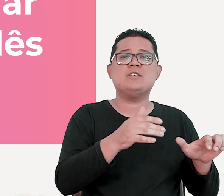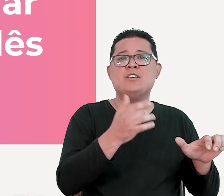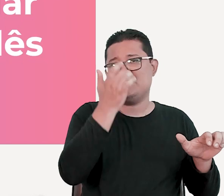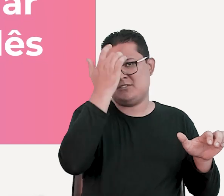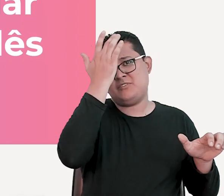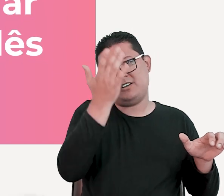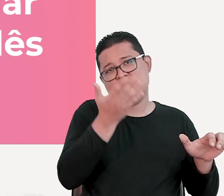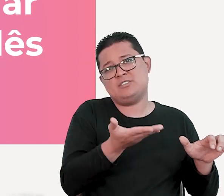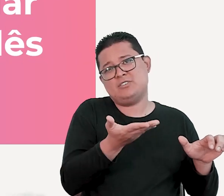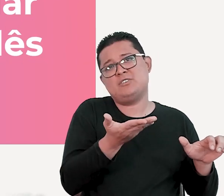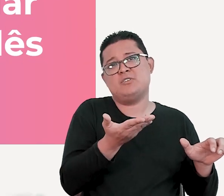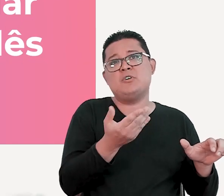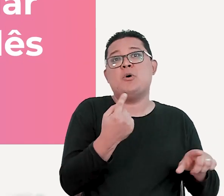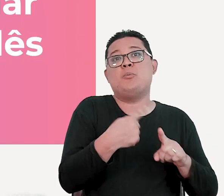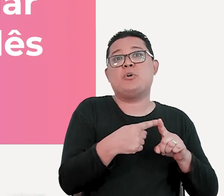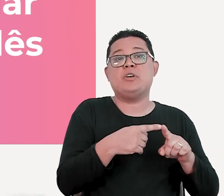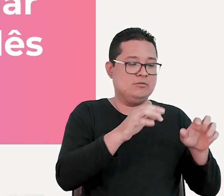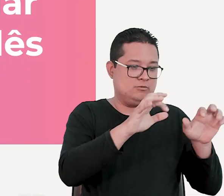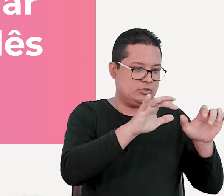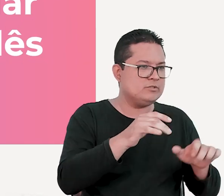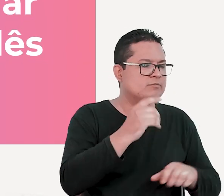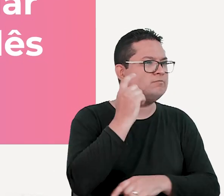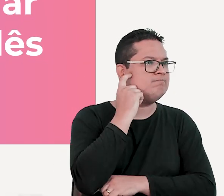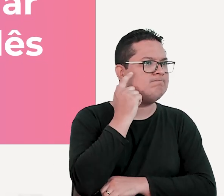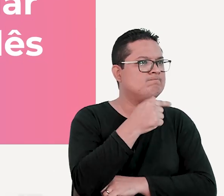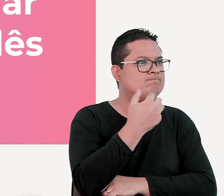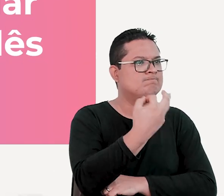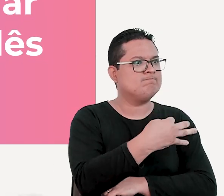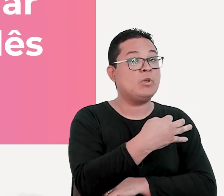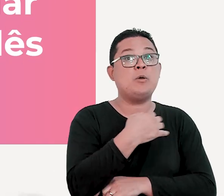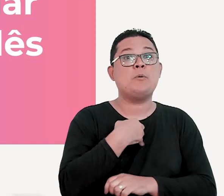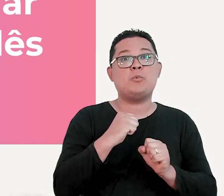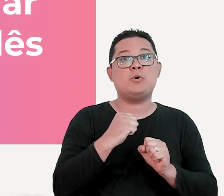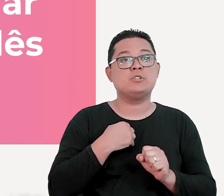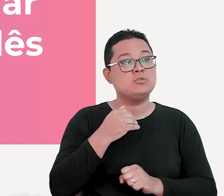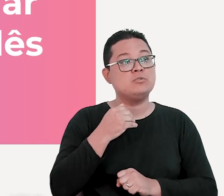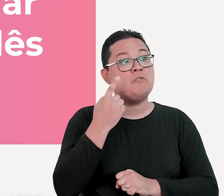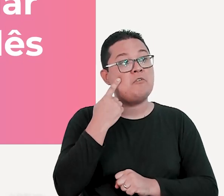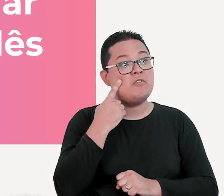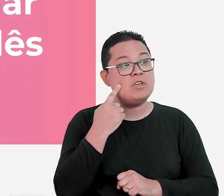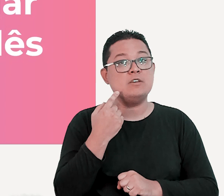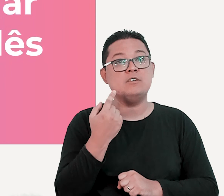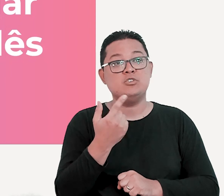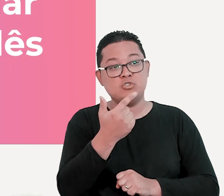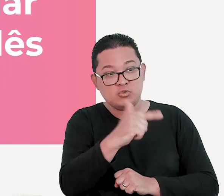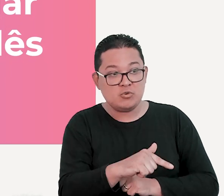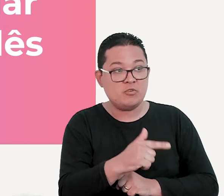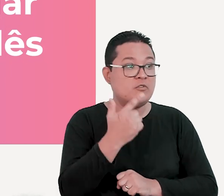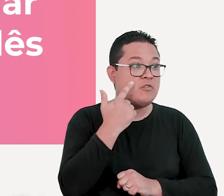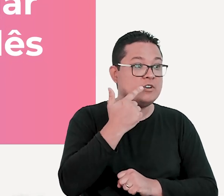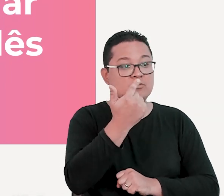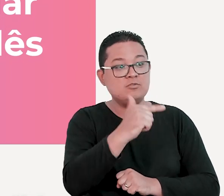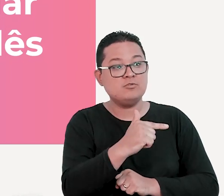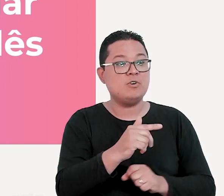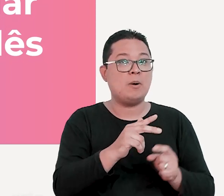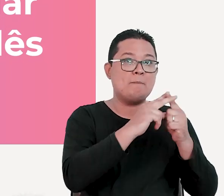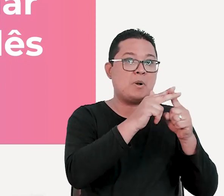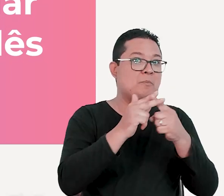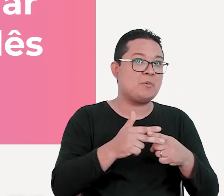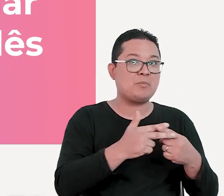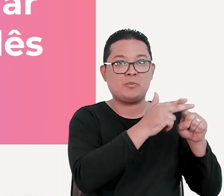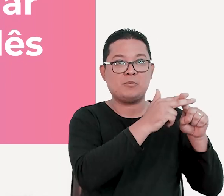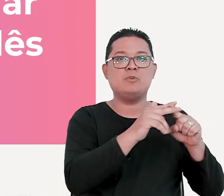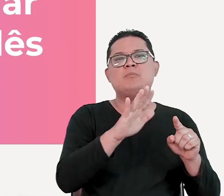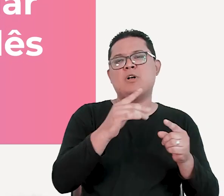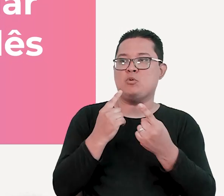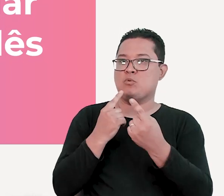pouco mais fácil do que é um outro raciocínio que você usa do que para falar. Agora, o pessoal que conversa